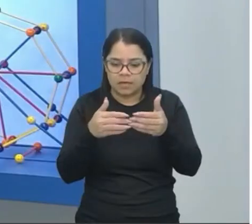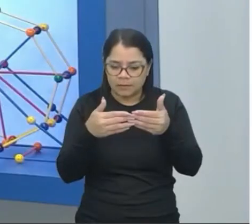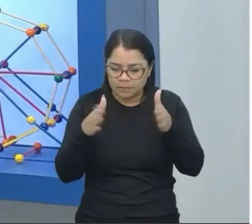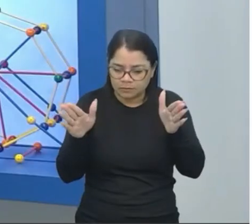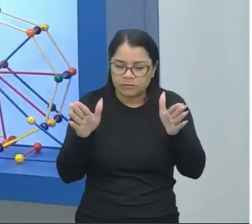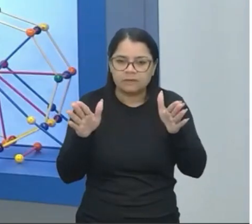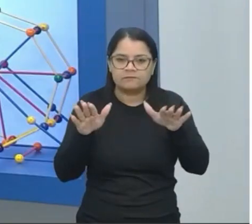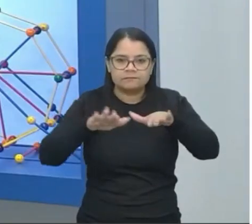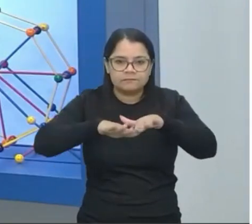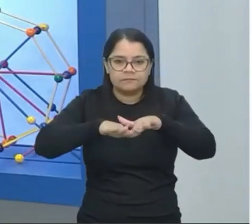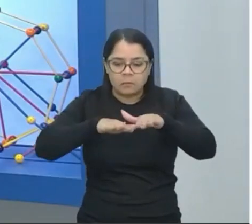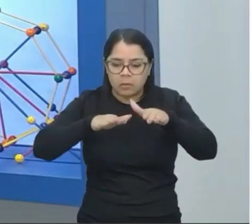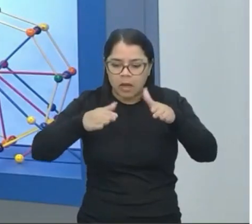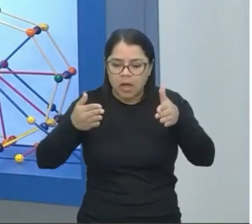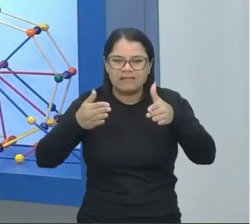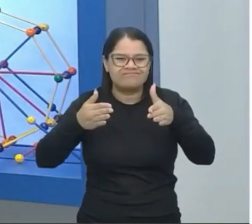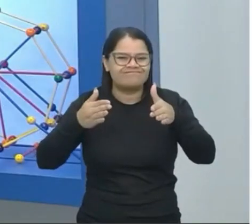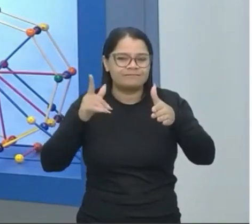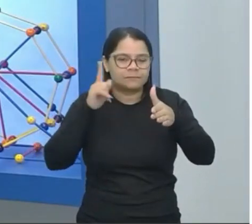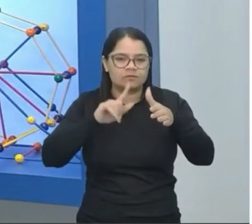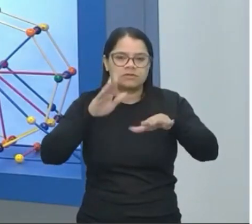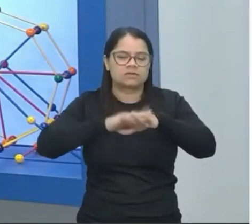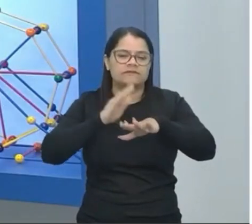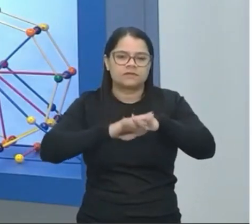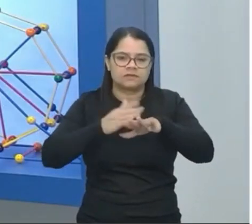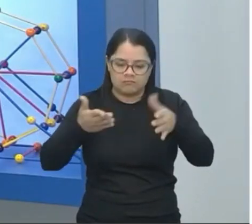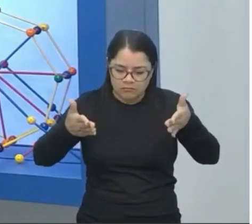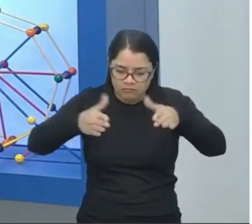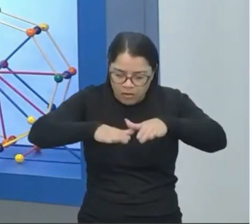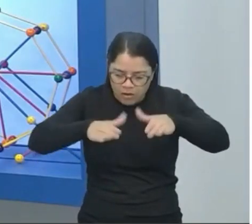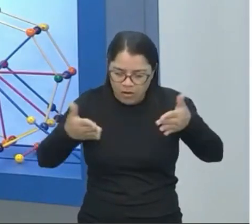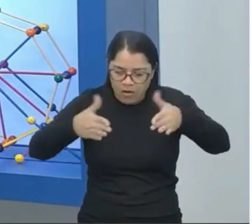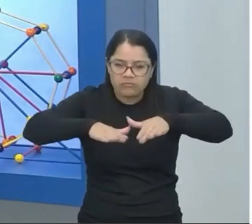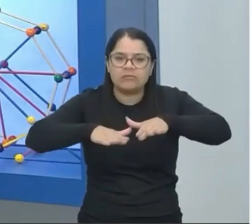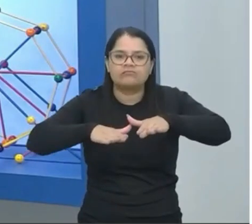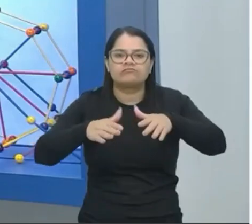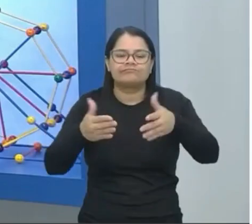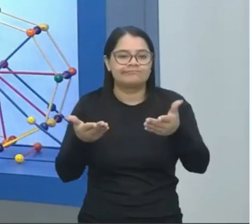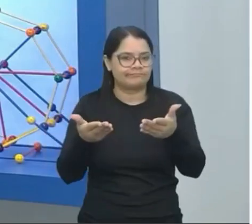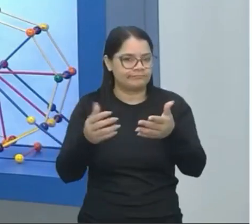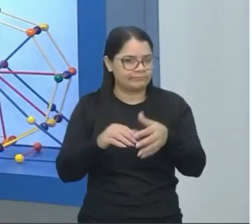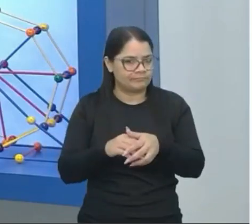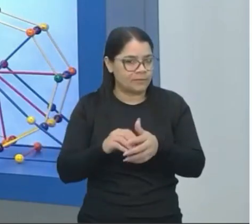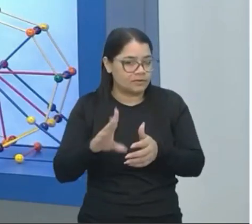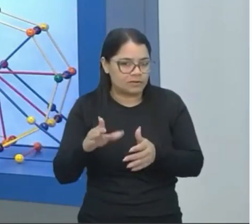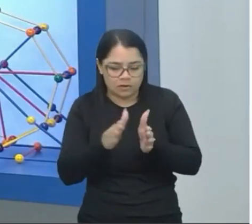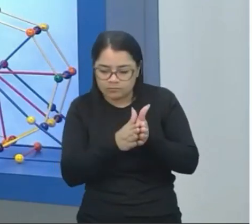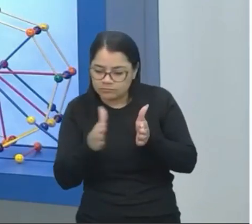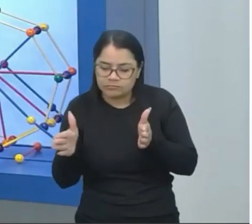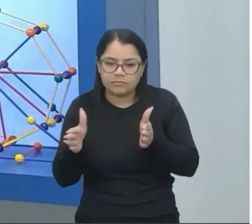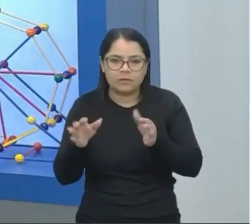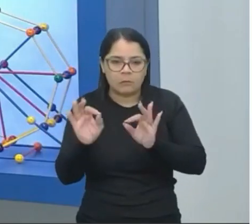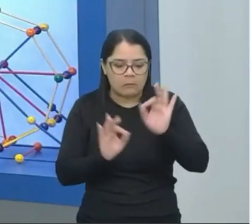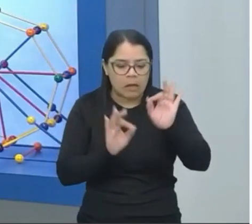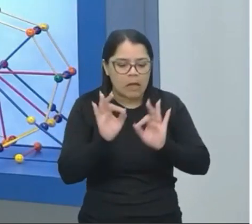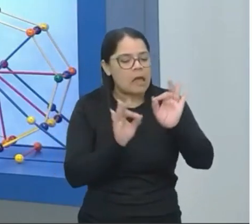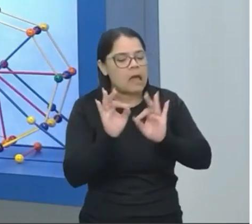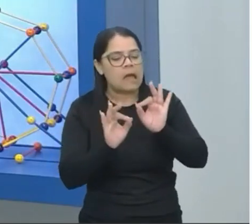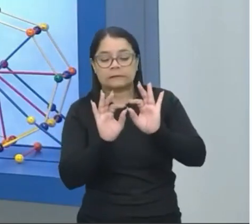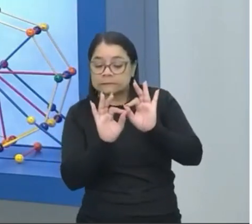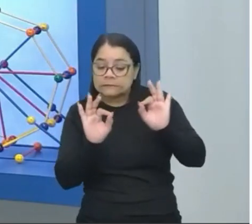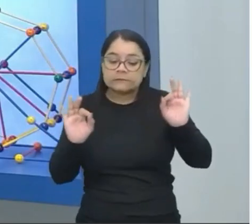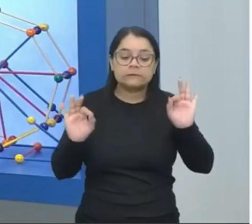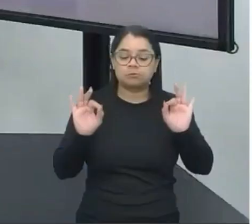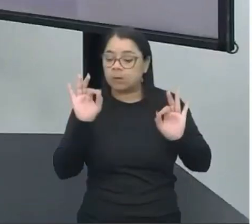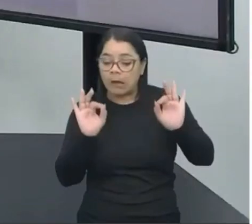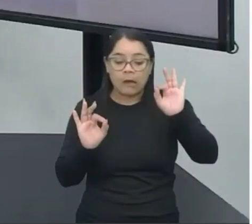tampa ela tenha algum obstáculo ali para conseguir fazer essa parte de abertura e fechamento. Só que nesse momento, aquele ajuste fino, né, que a gente